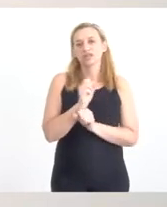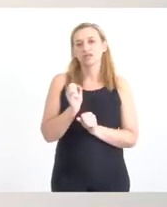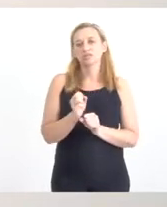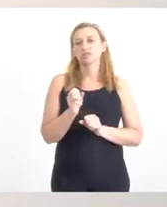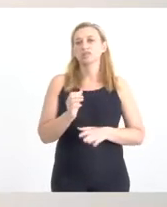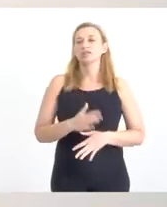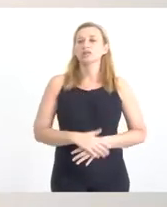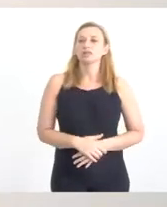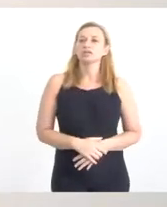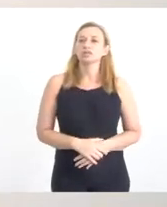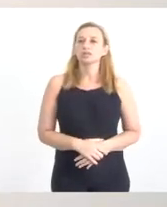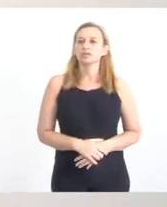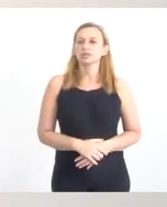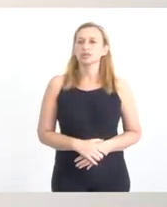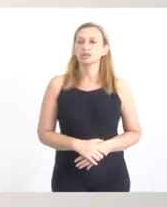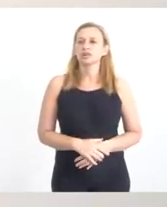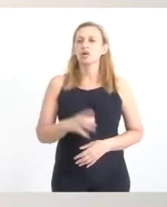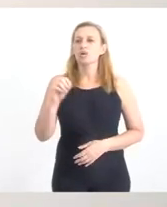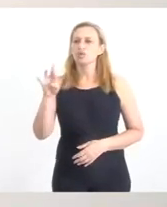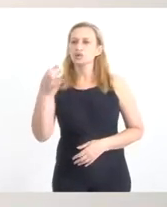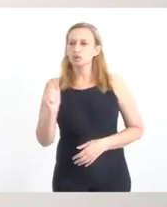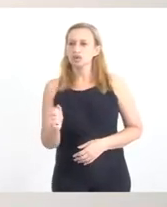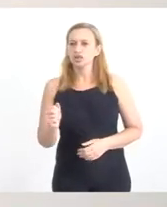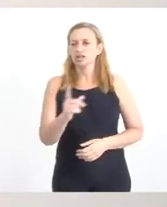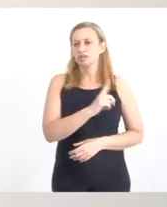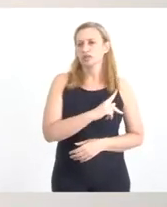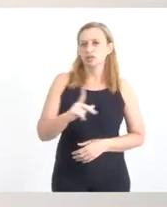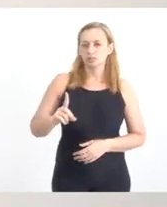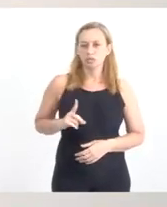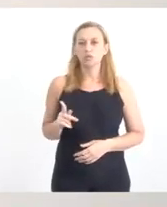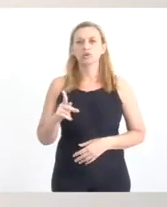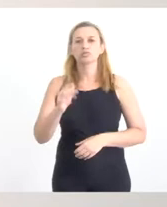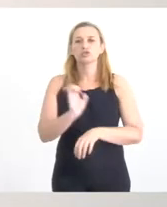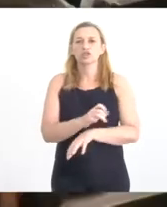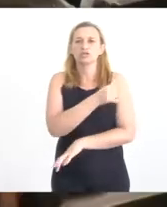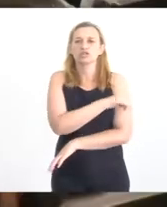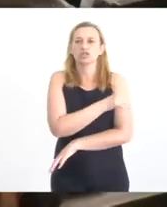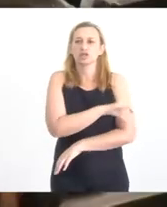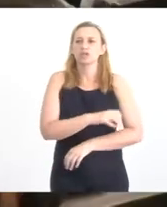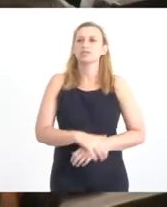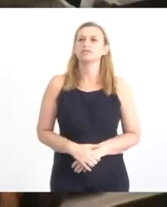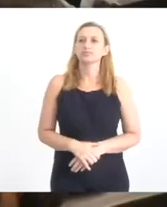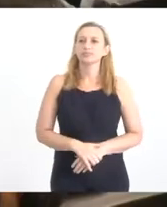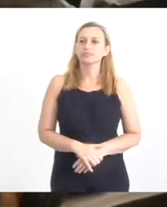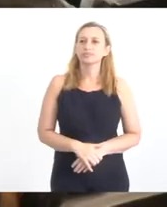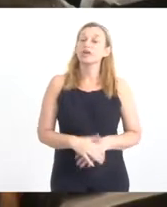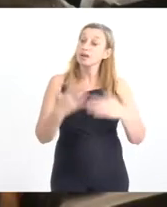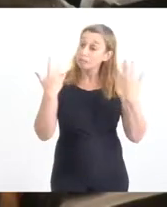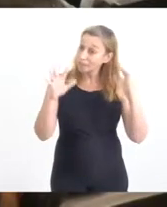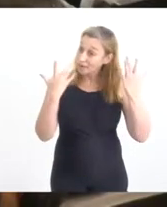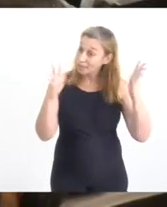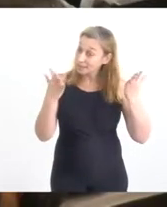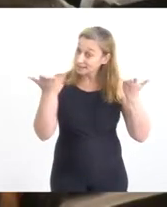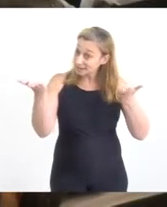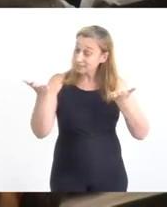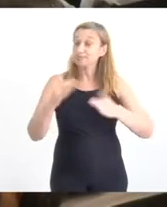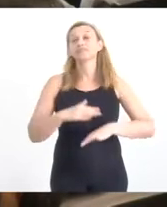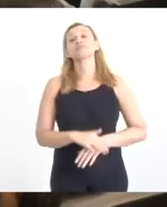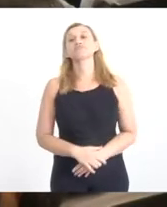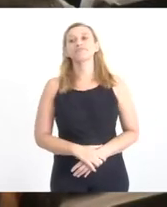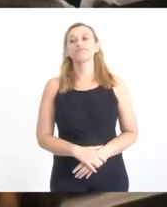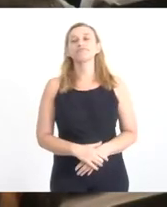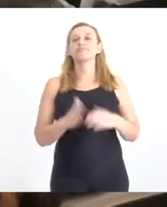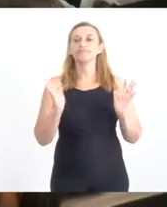frente da da ouvidoria da Defensoria Pública do Estado do Rio de Janeiro e já o parabenizo por isso também